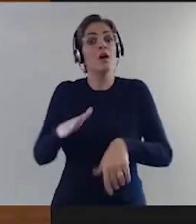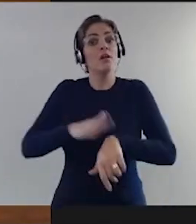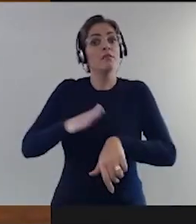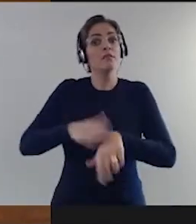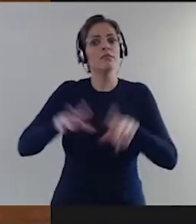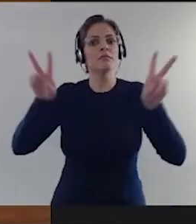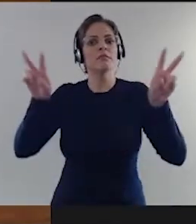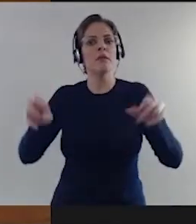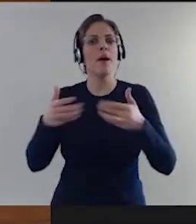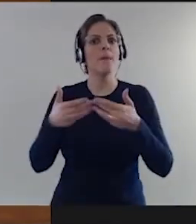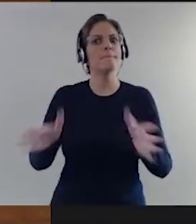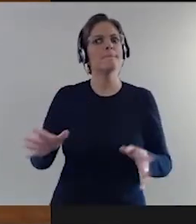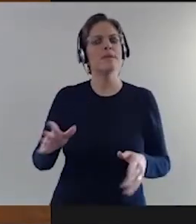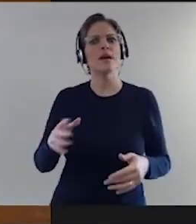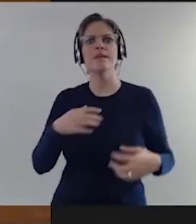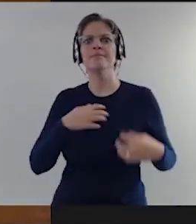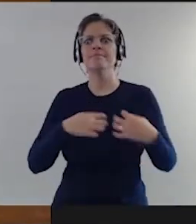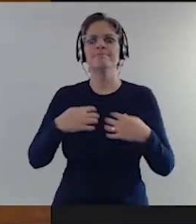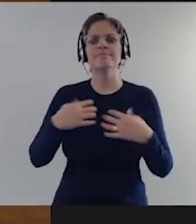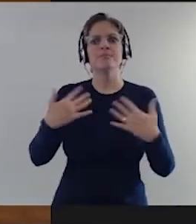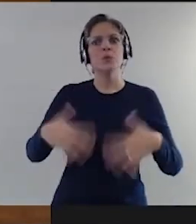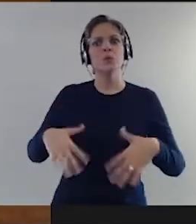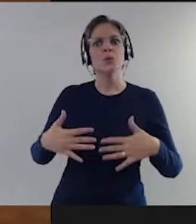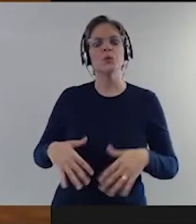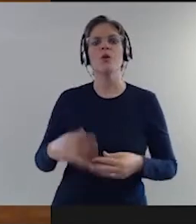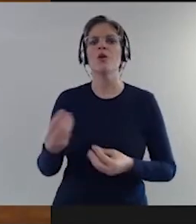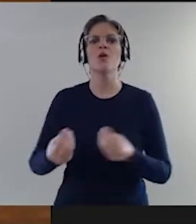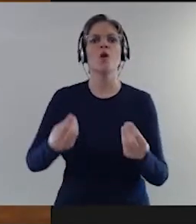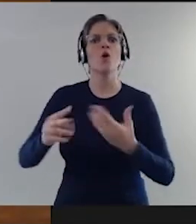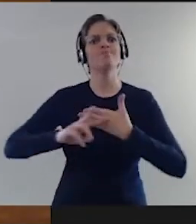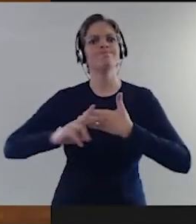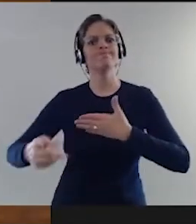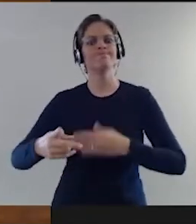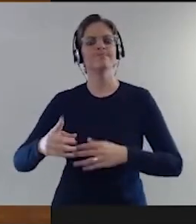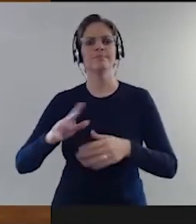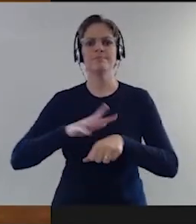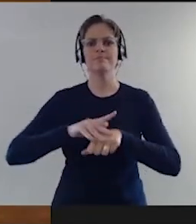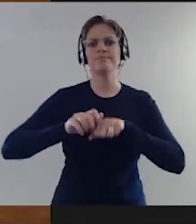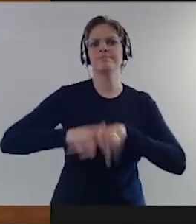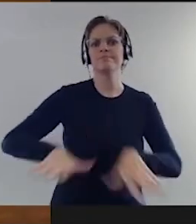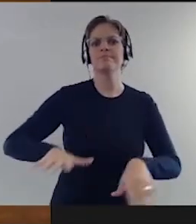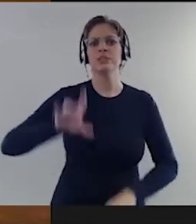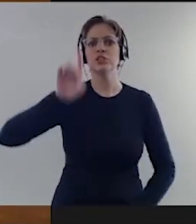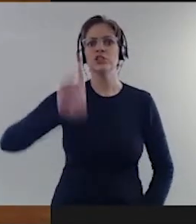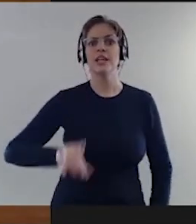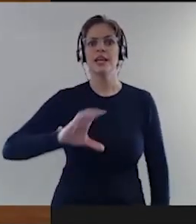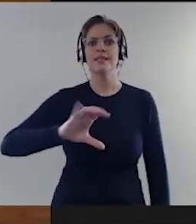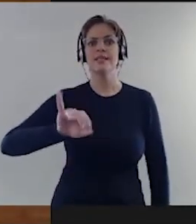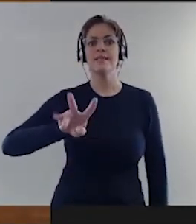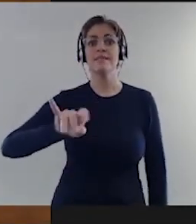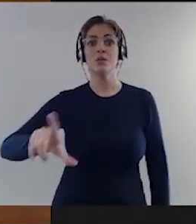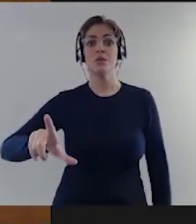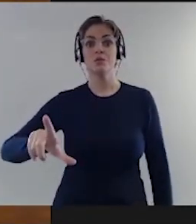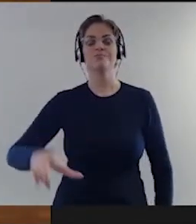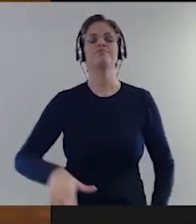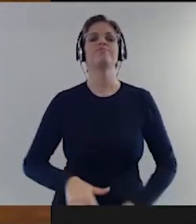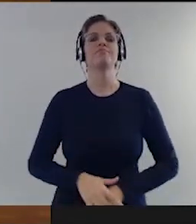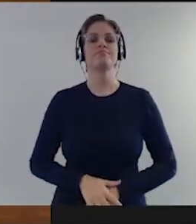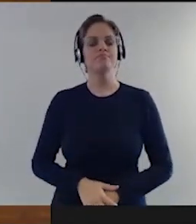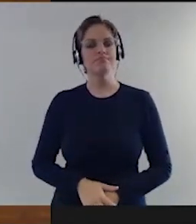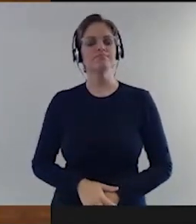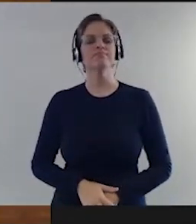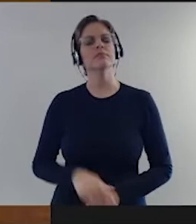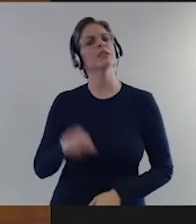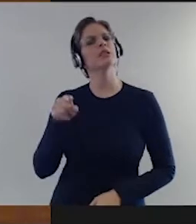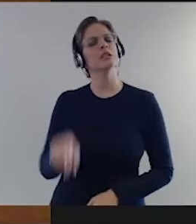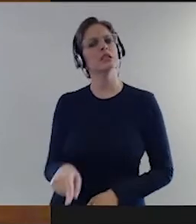instigante. Os impactos da pandemia da Covid-19 sobre o direito civil. E esses impactos,